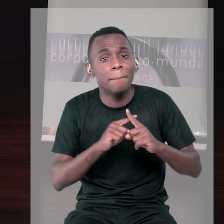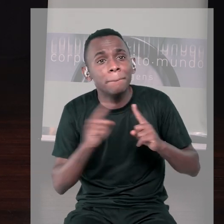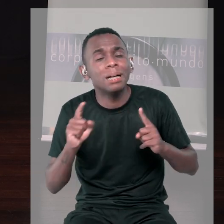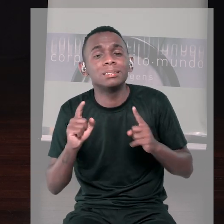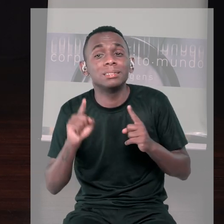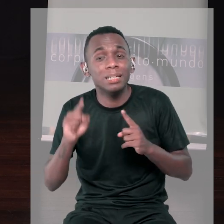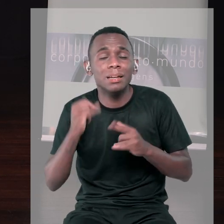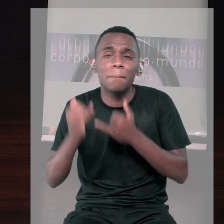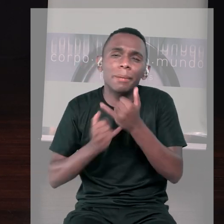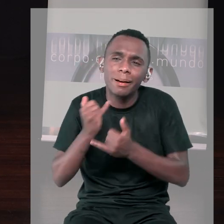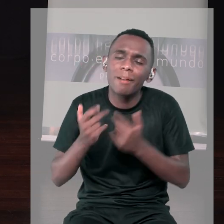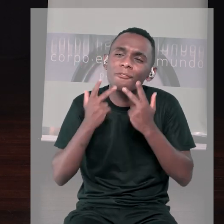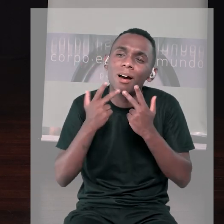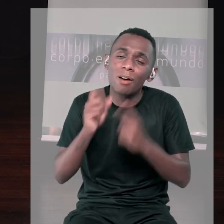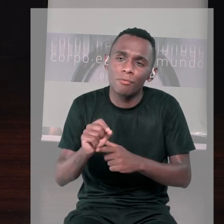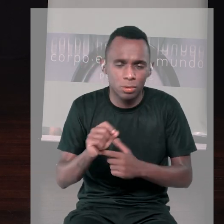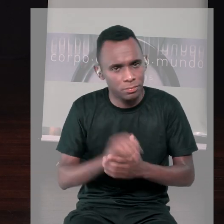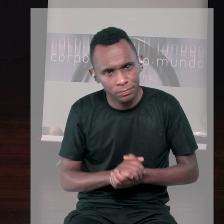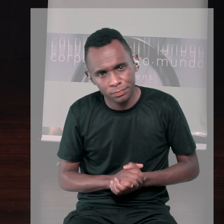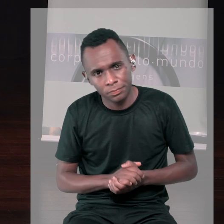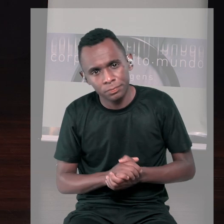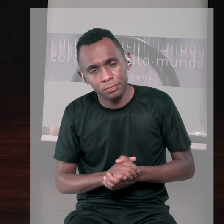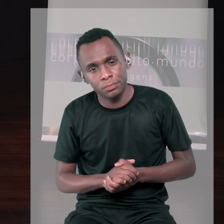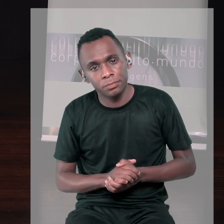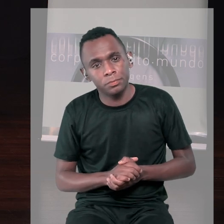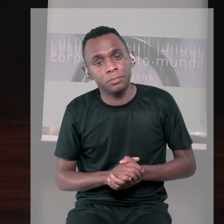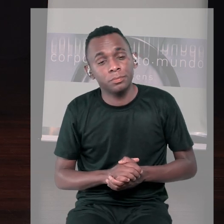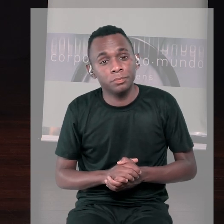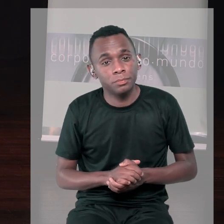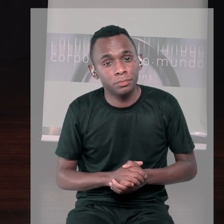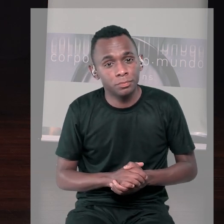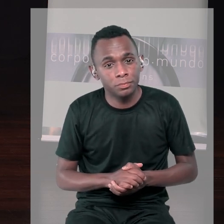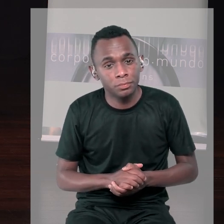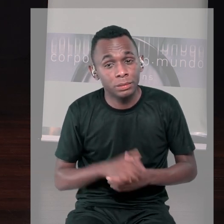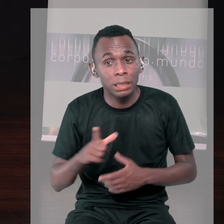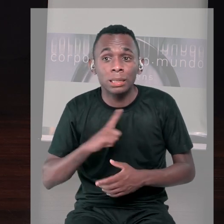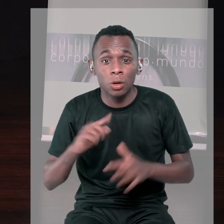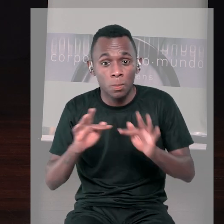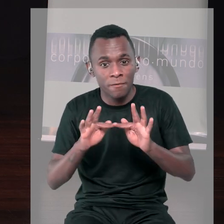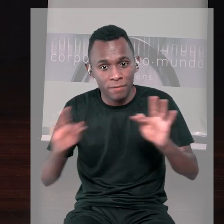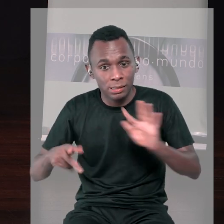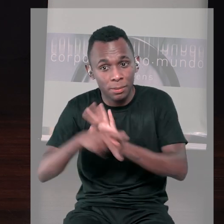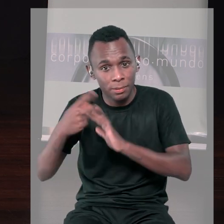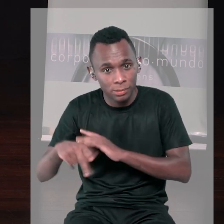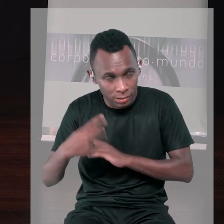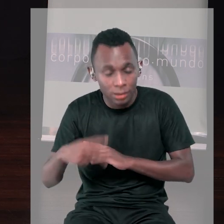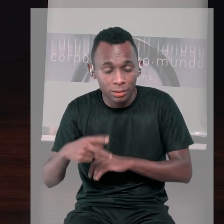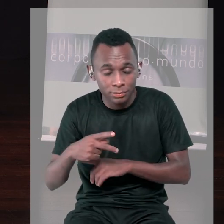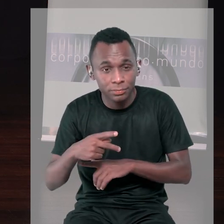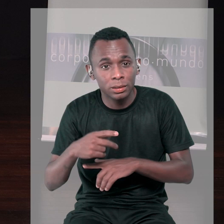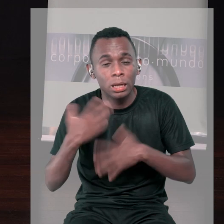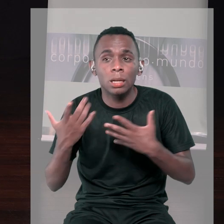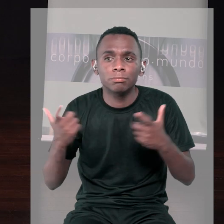ele brincava dizendo o seguinte: o problema com Clausewitz é que ele tem uma frase dele, muito citada, e ele é